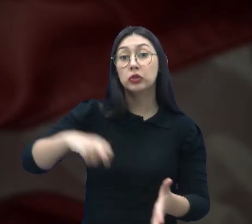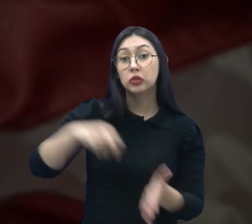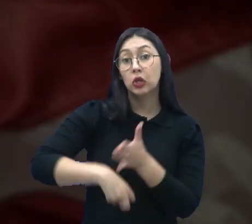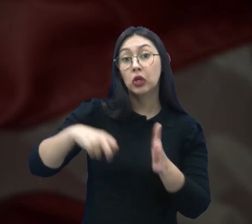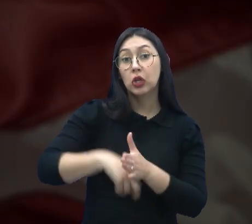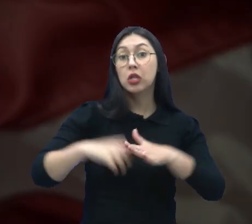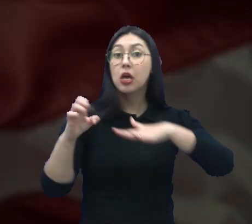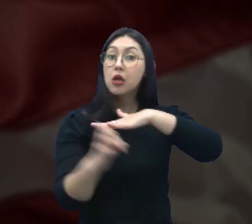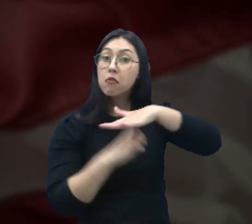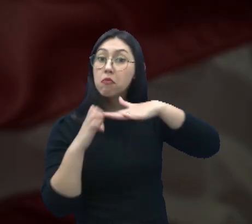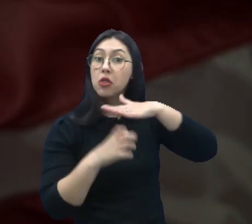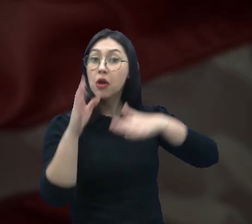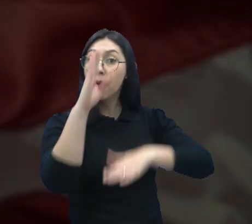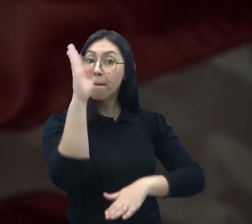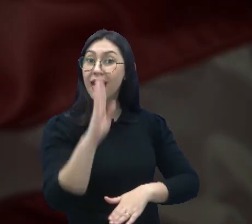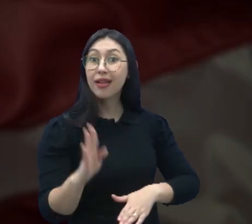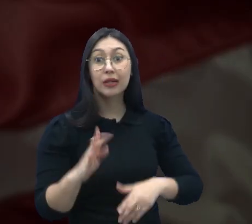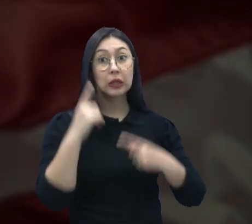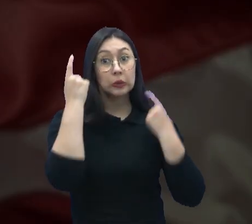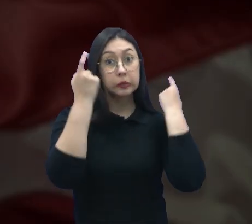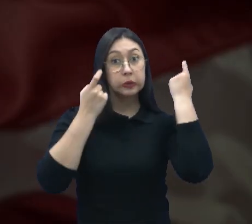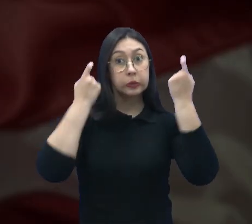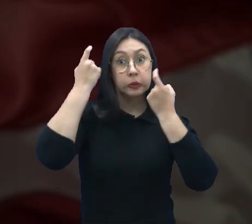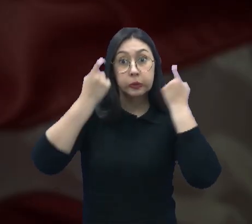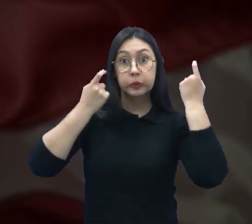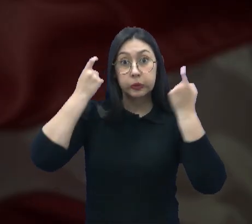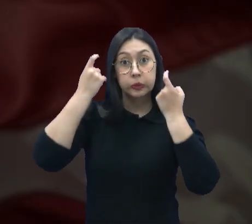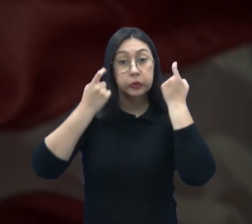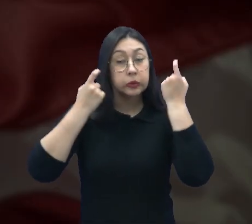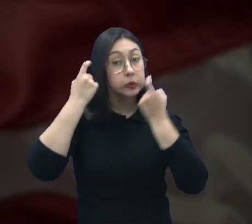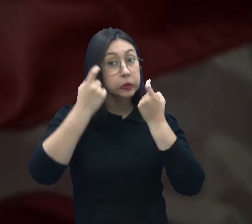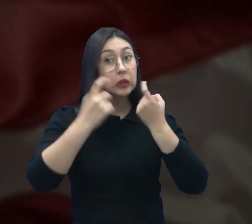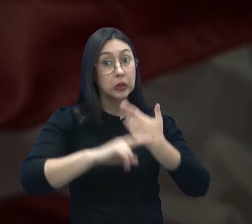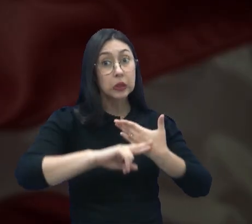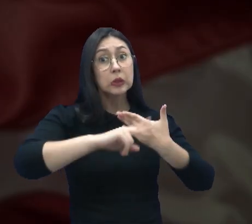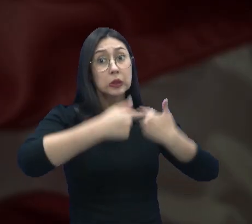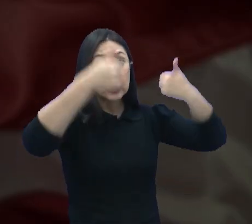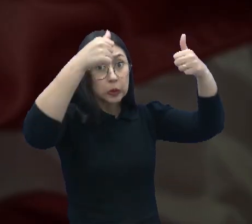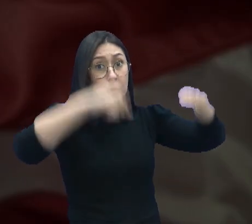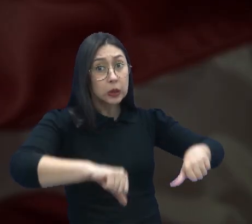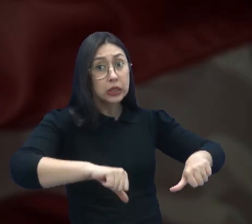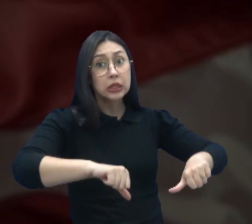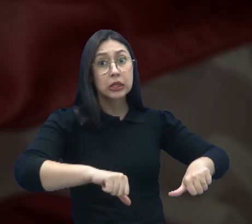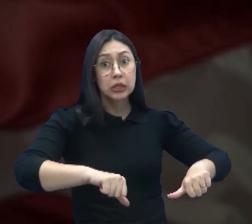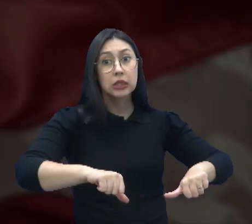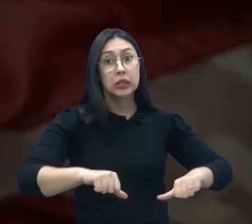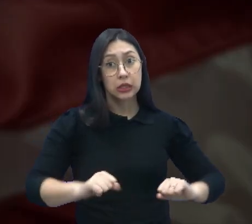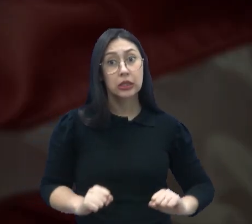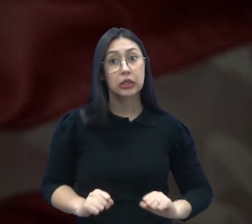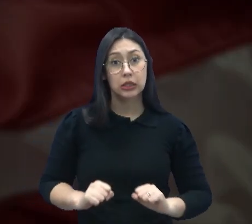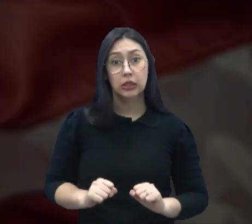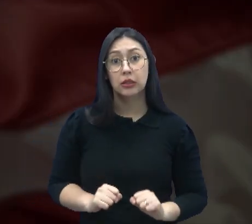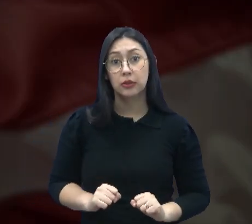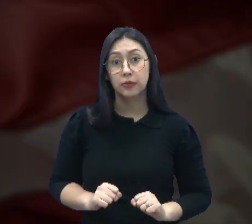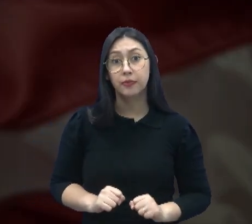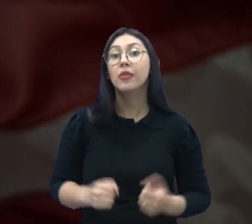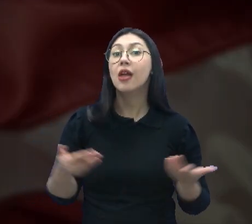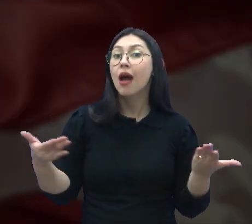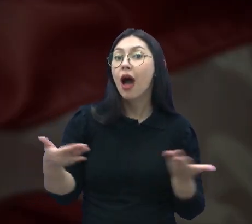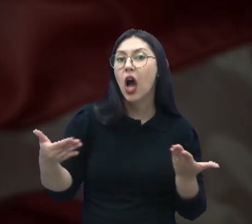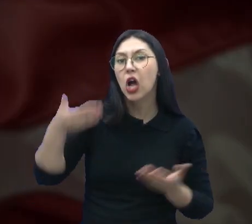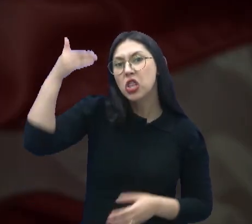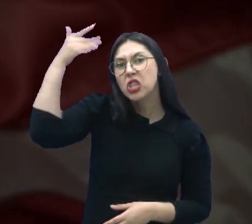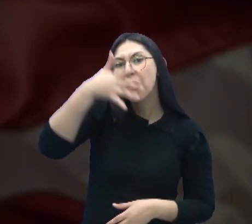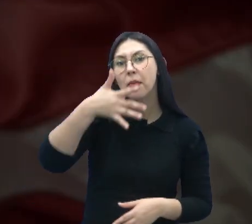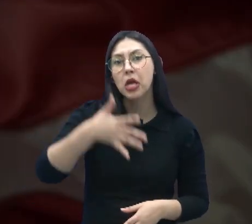brasileiras, provocou preocupações imediatas com as possíveis consequências sobre a saúde delas, das empresas. Agora, Trump ameaça